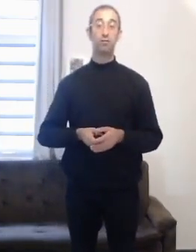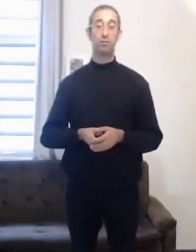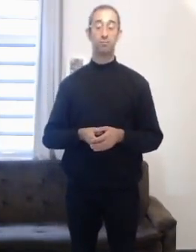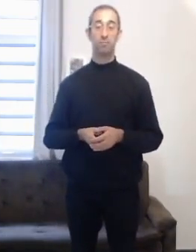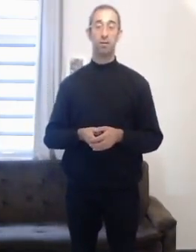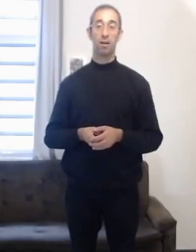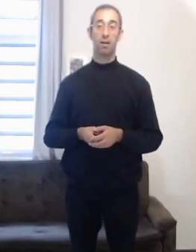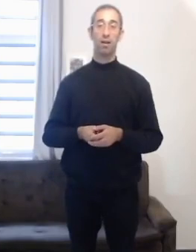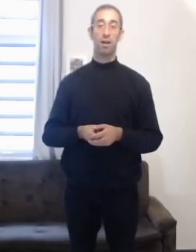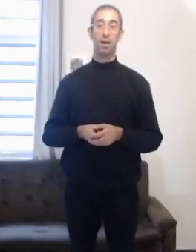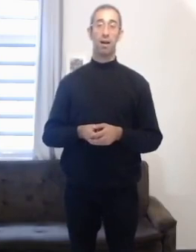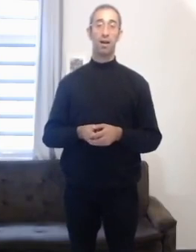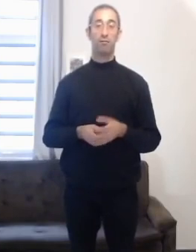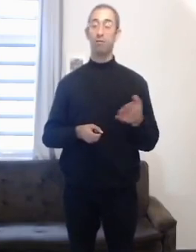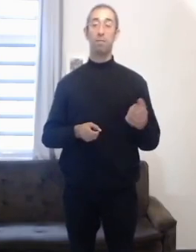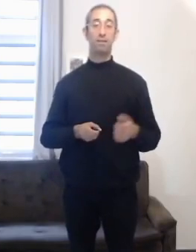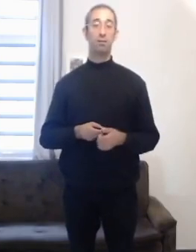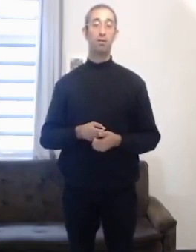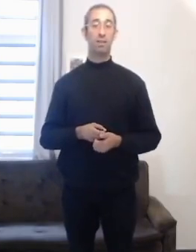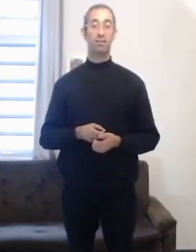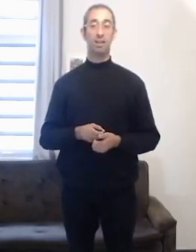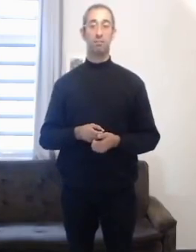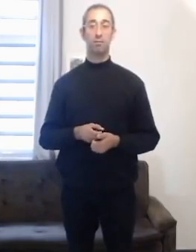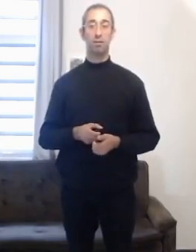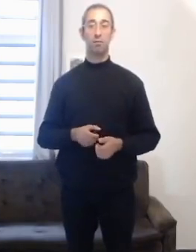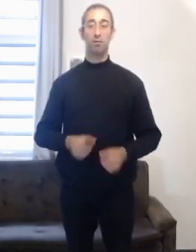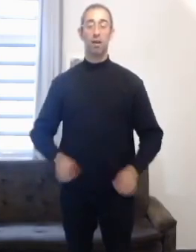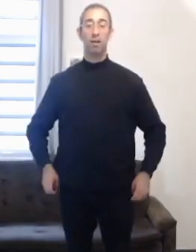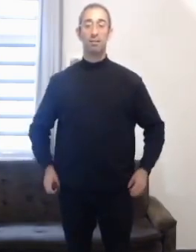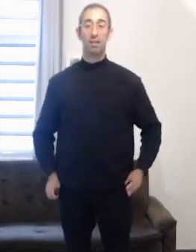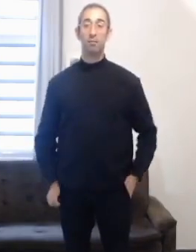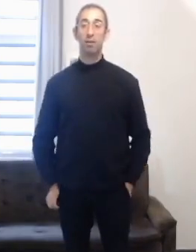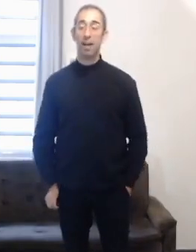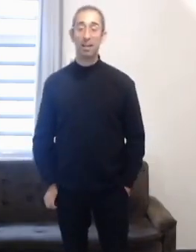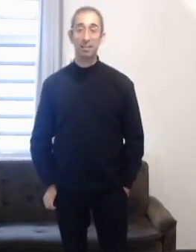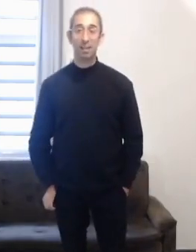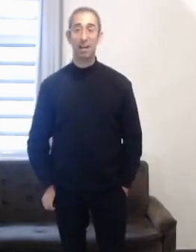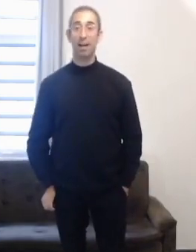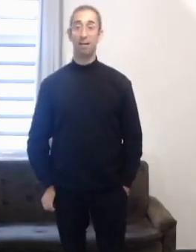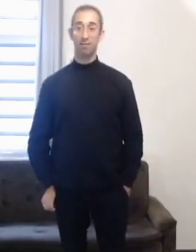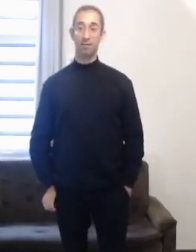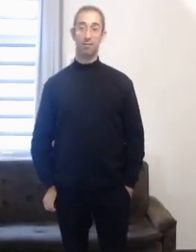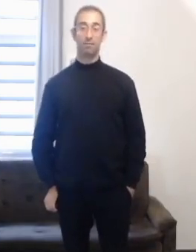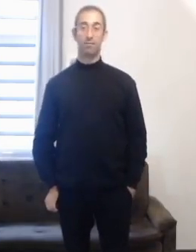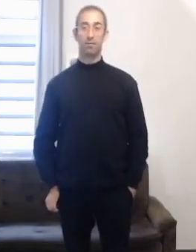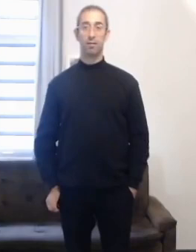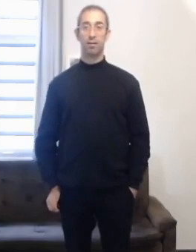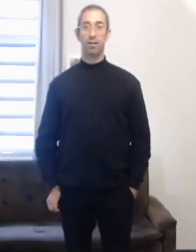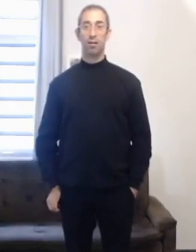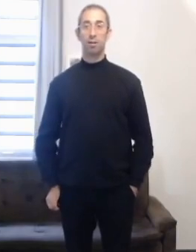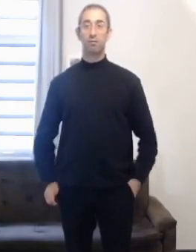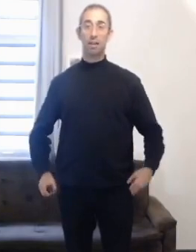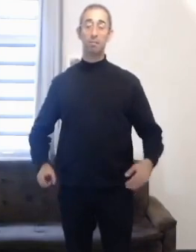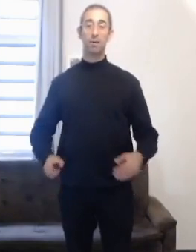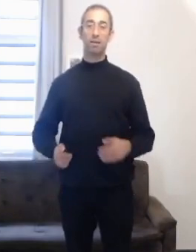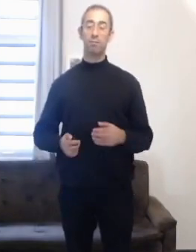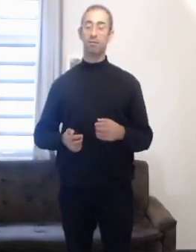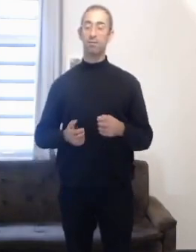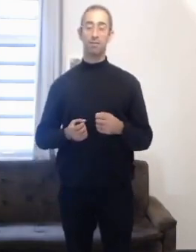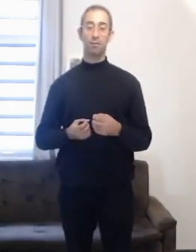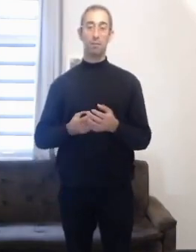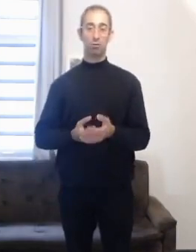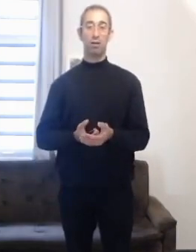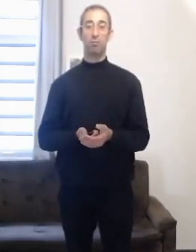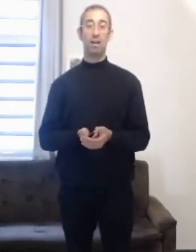um motivo. Vamos pensar um outro exemplo. Então, ser mulher e estar grávida. Então, sempre